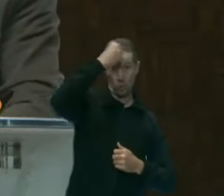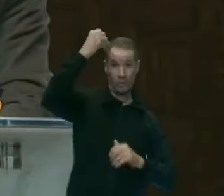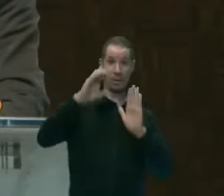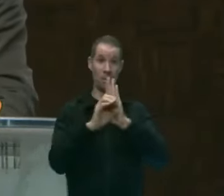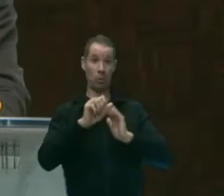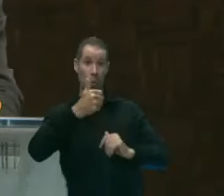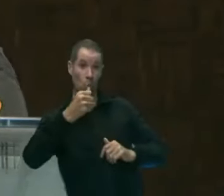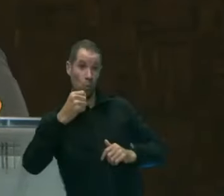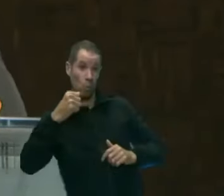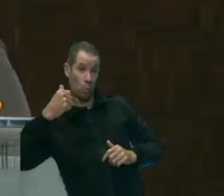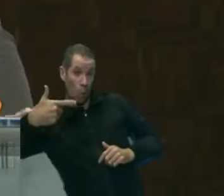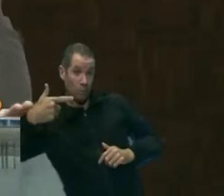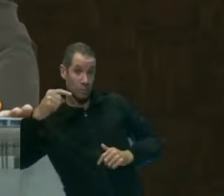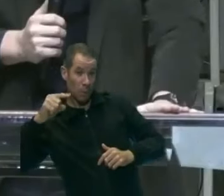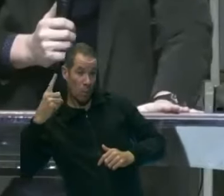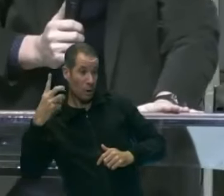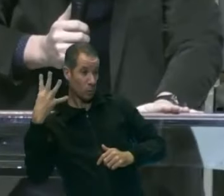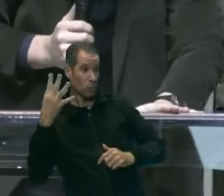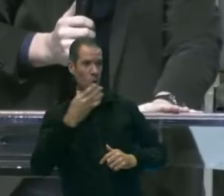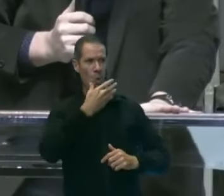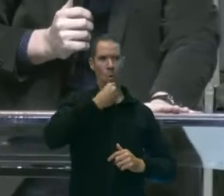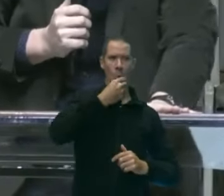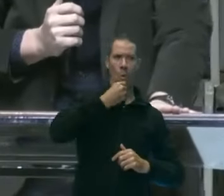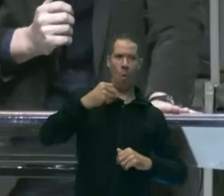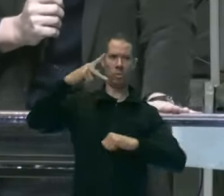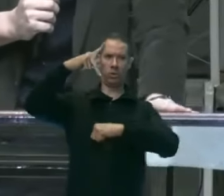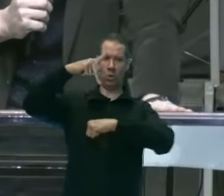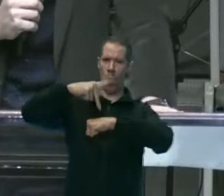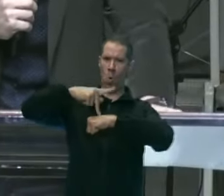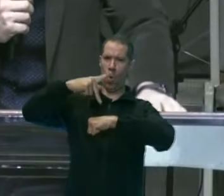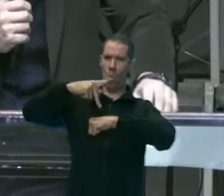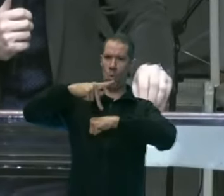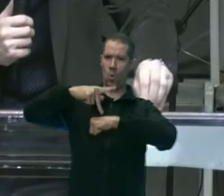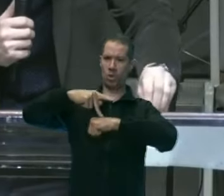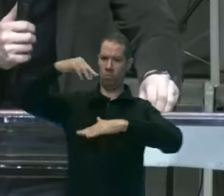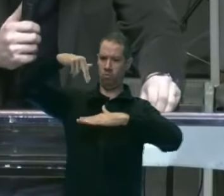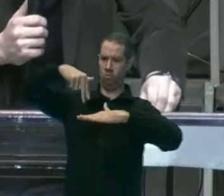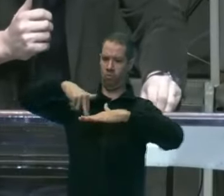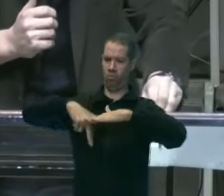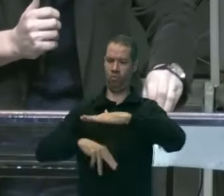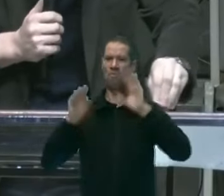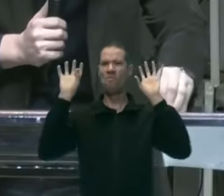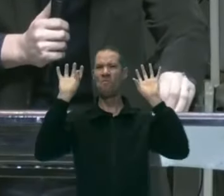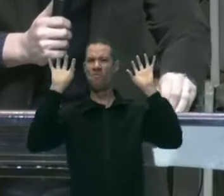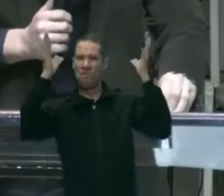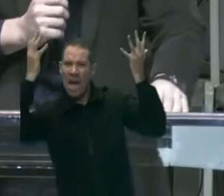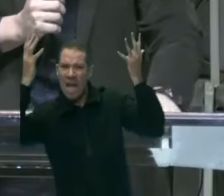1, versículo 12 e 14. Estes homens são como rochas submersas em vossas festas de